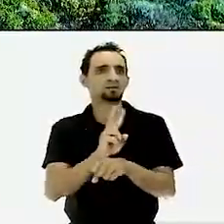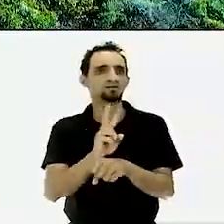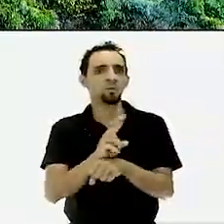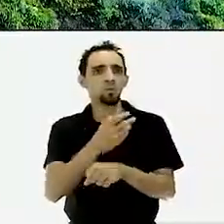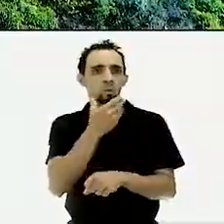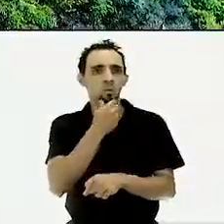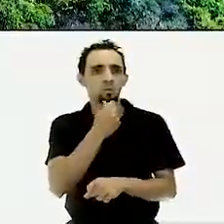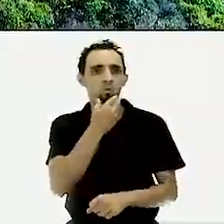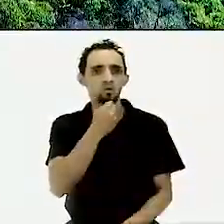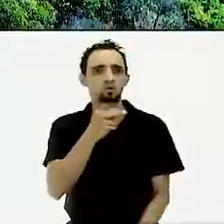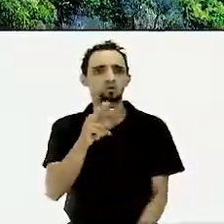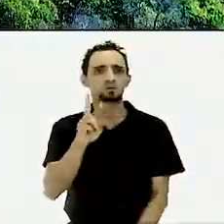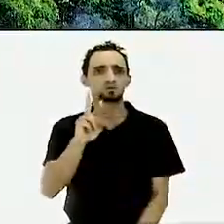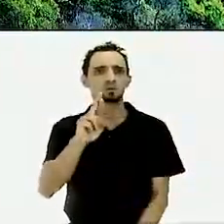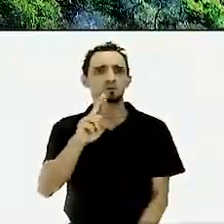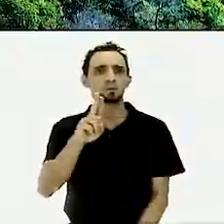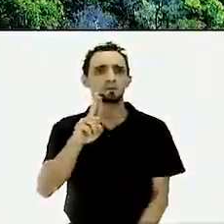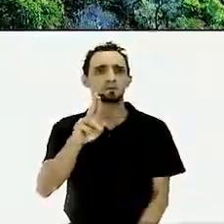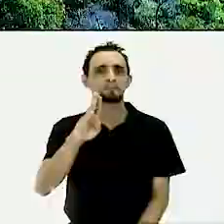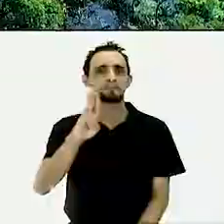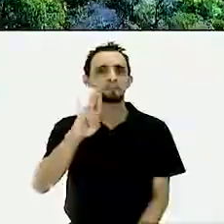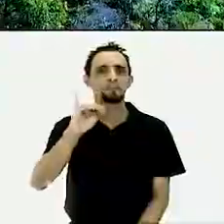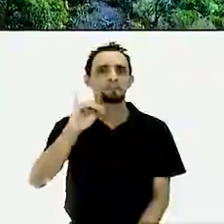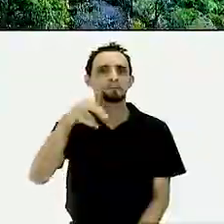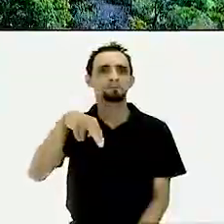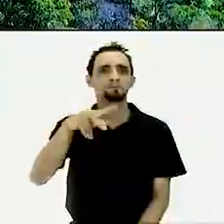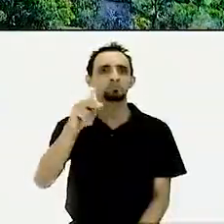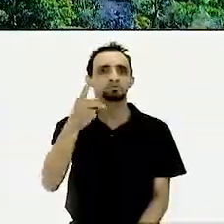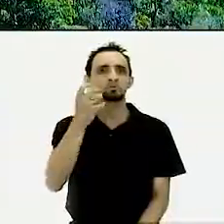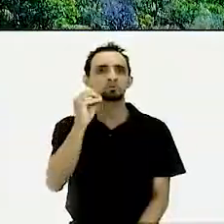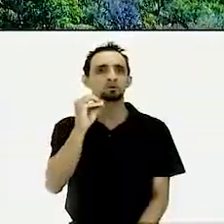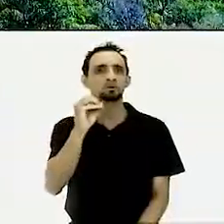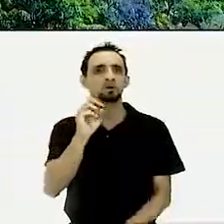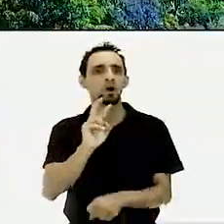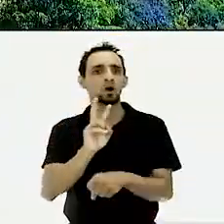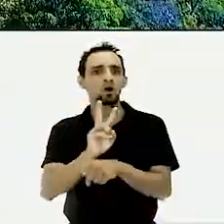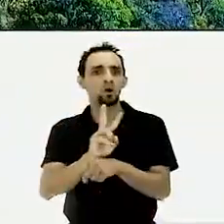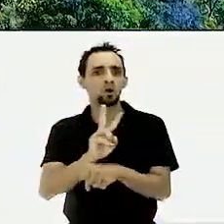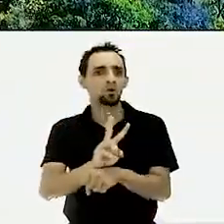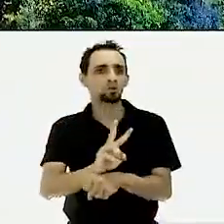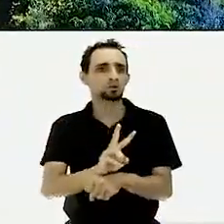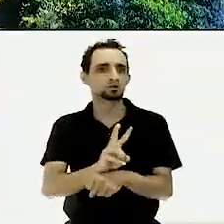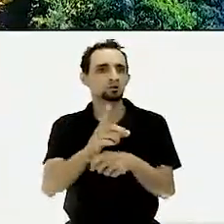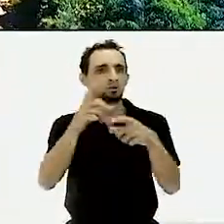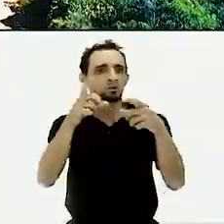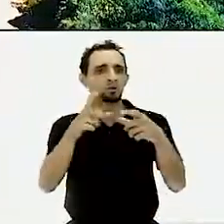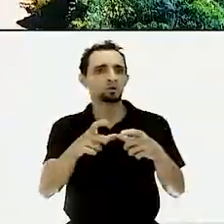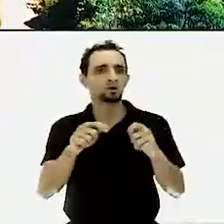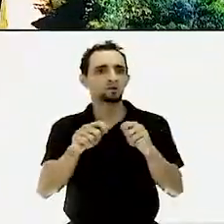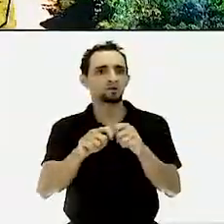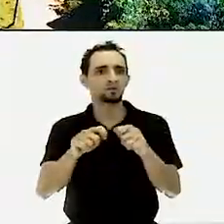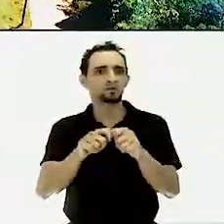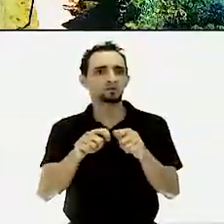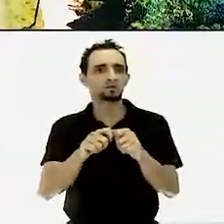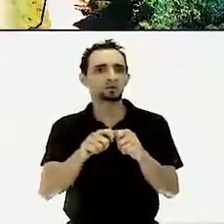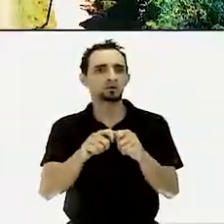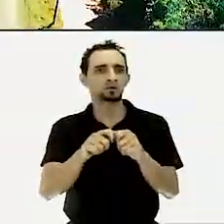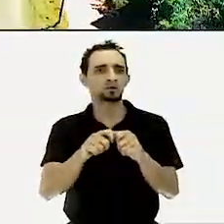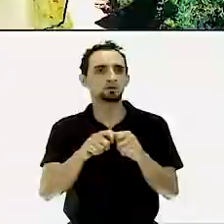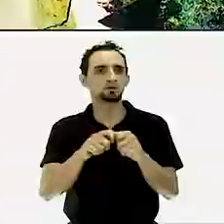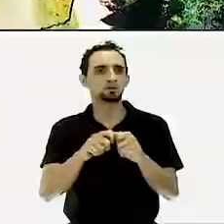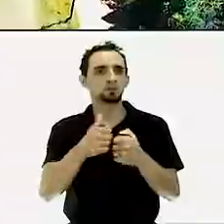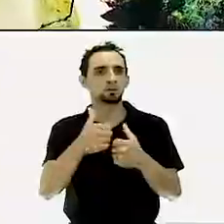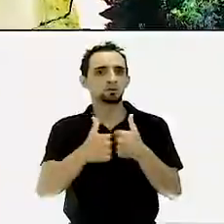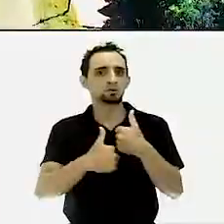breve, o Laércio cuida bem também lá, uma excelente pessoa também, vai ficar aí um local para a prática do futebol do